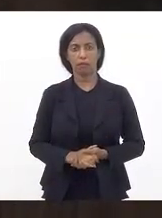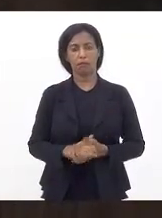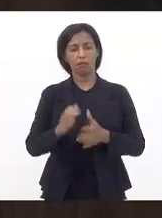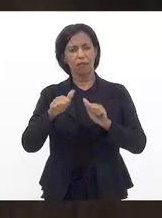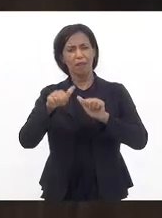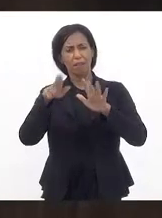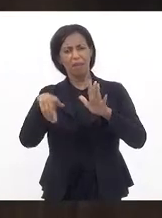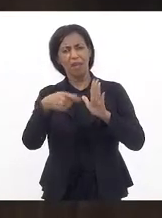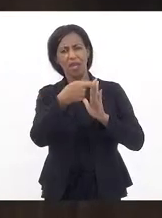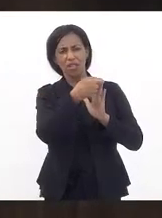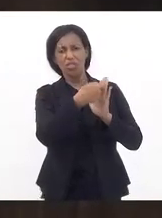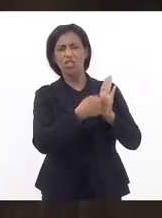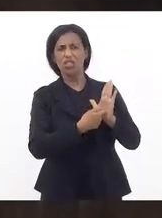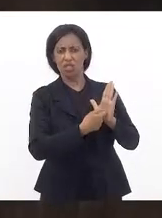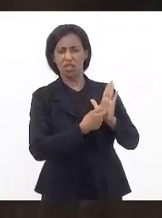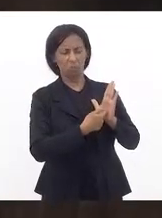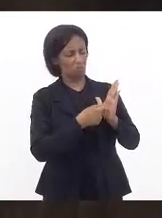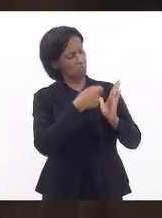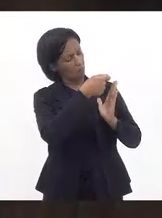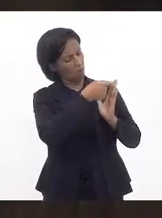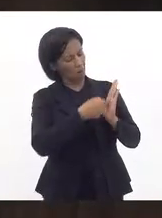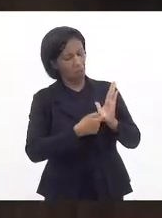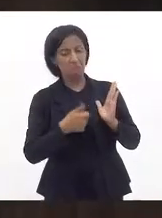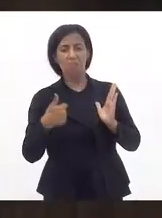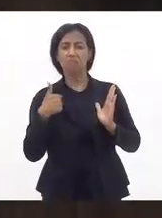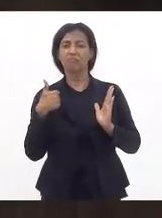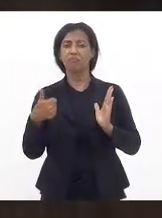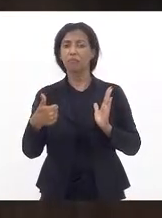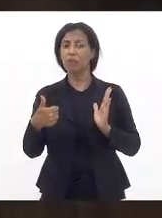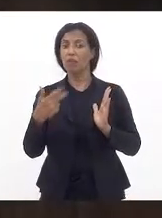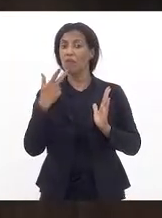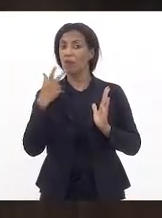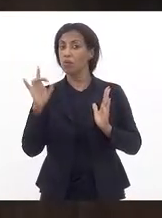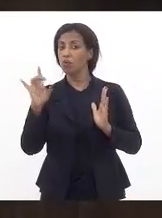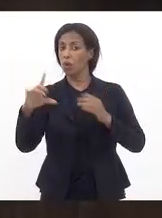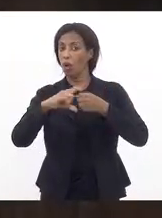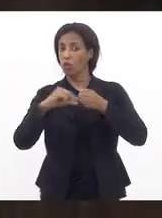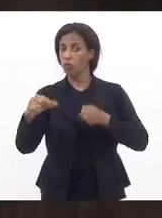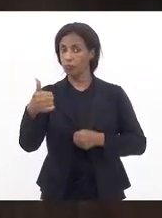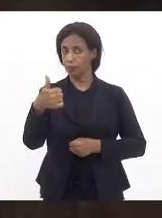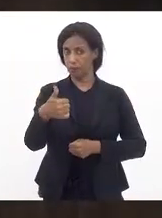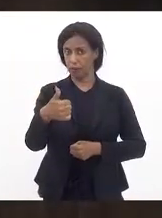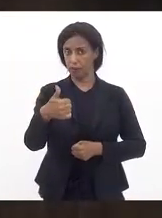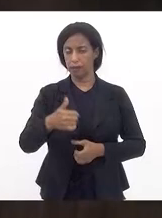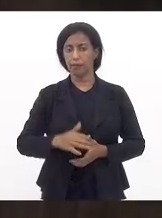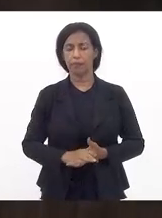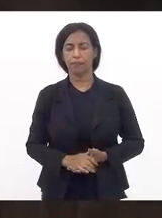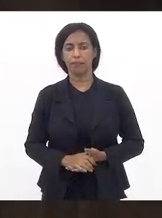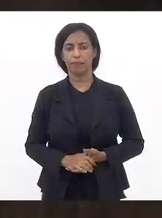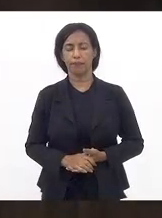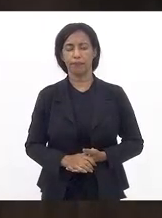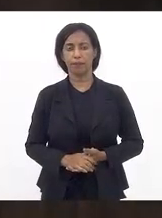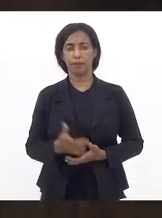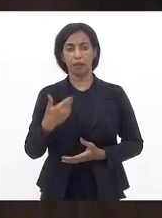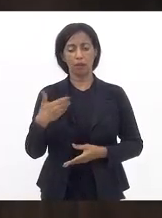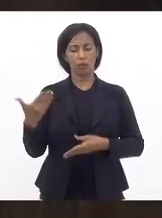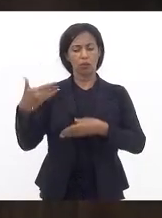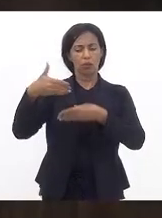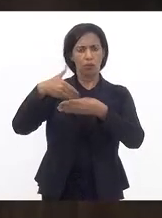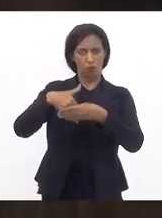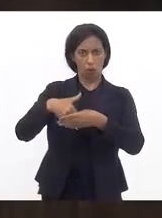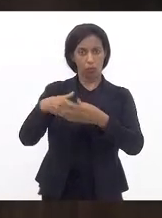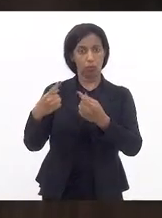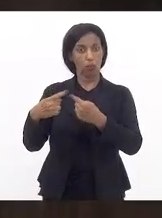bem escrito sua muito bem escrito falando só o artigo primeiro então eu tô dando voto